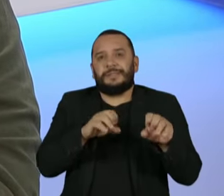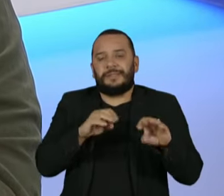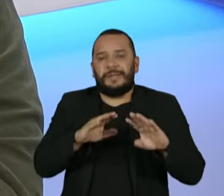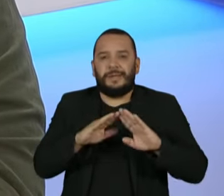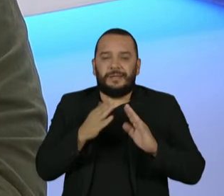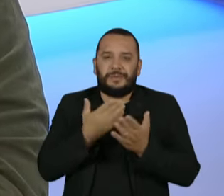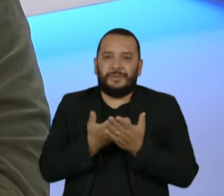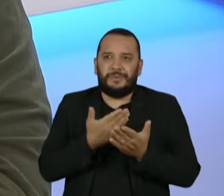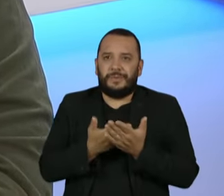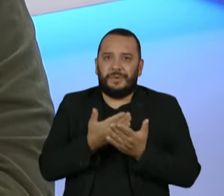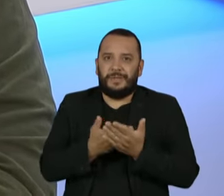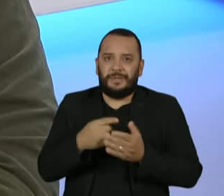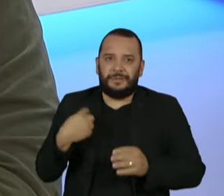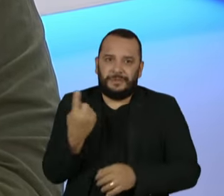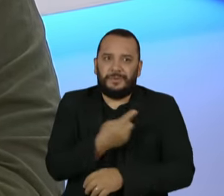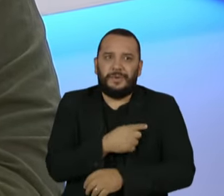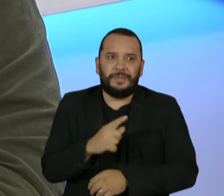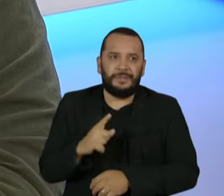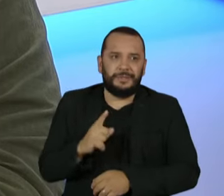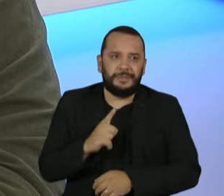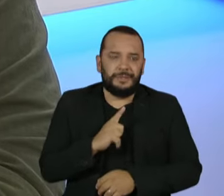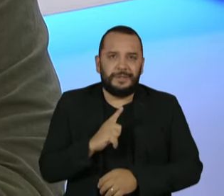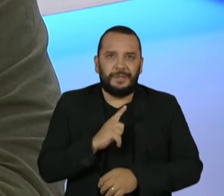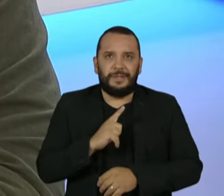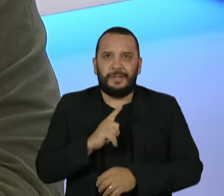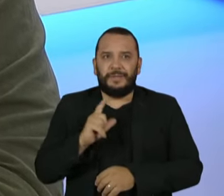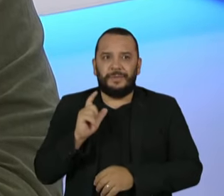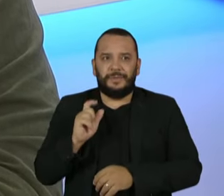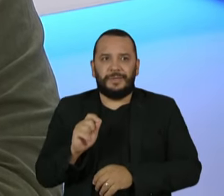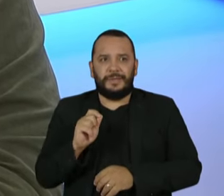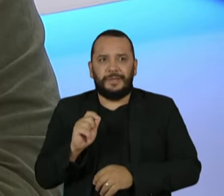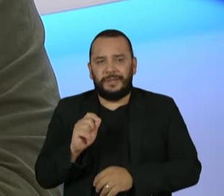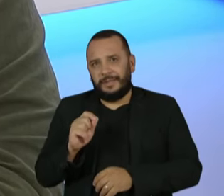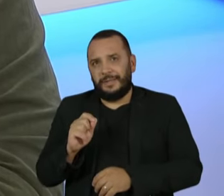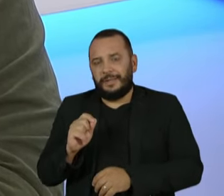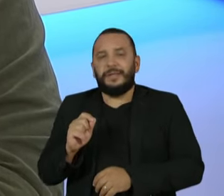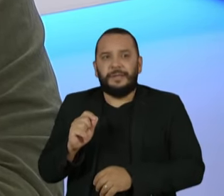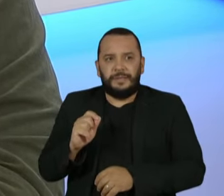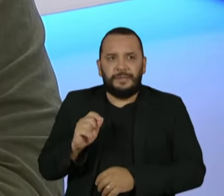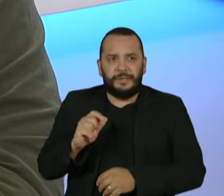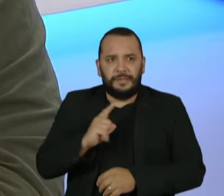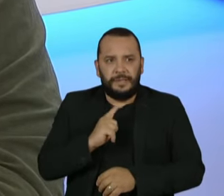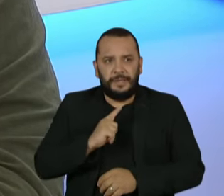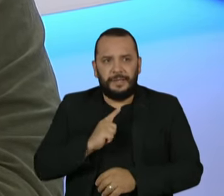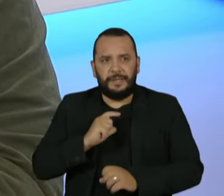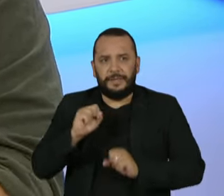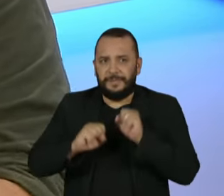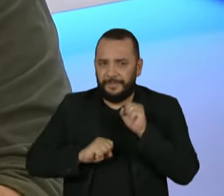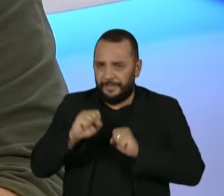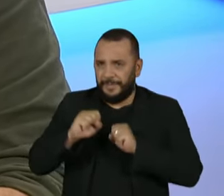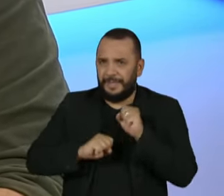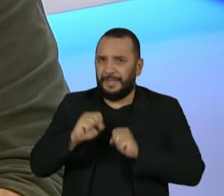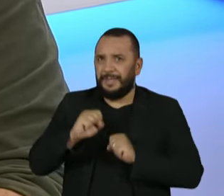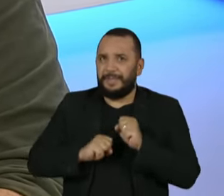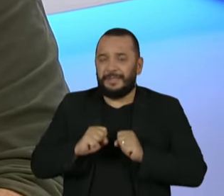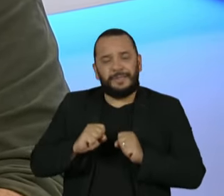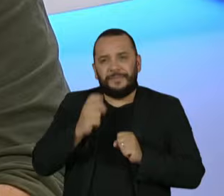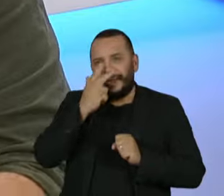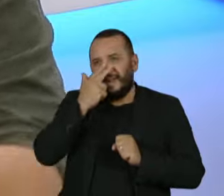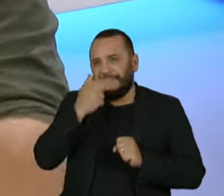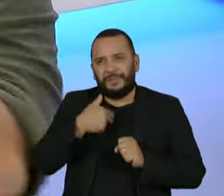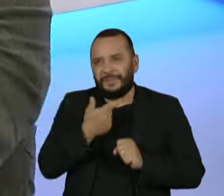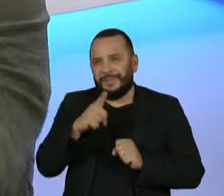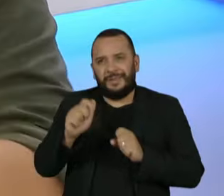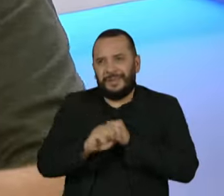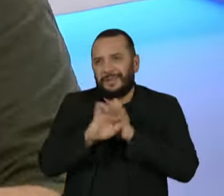se a gente tem uma cooperação muito párica das empresas de das grandes plataformas porque elas não colaboraram a transparência é muito